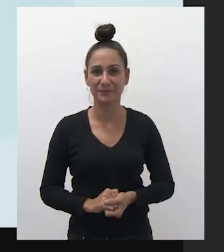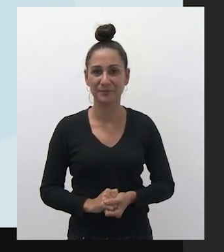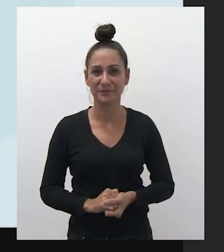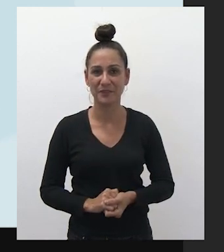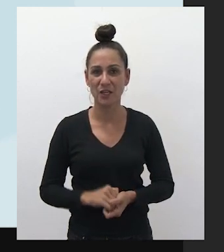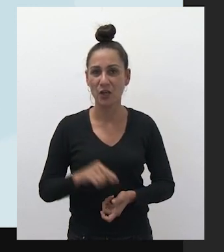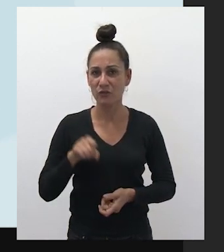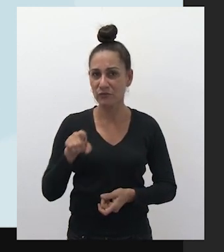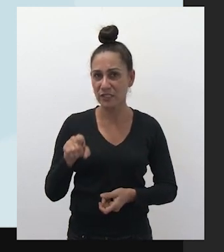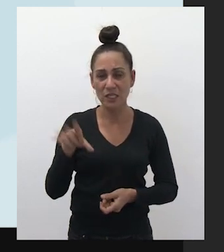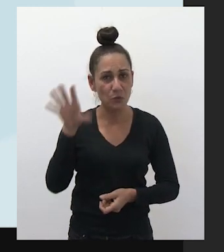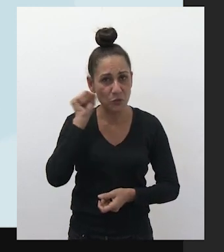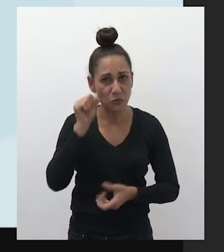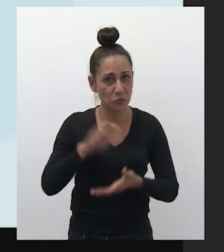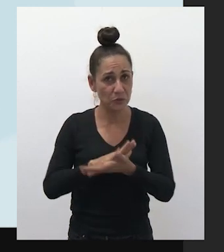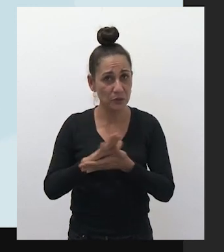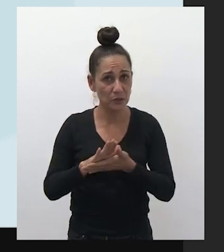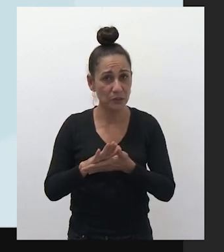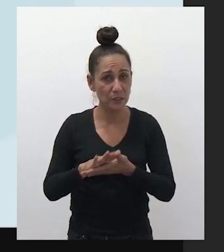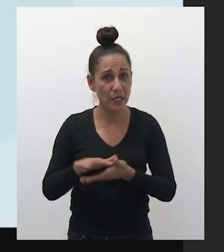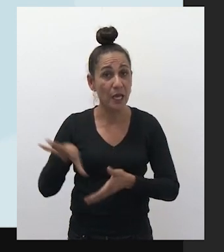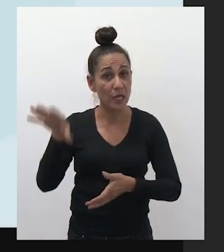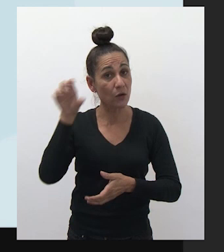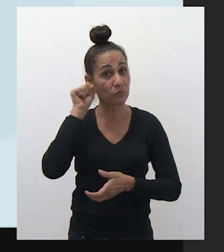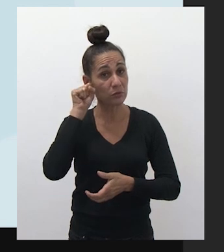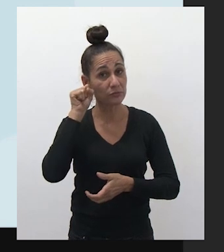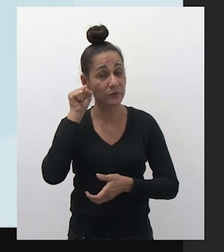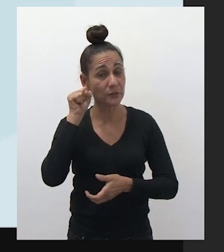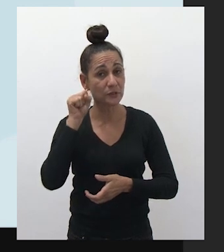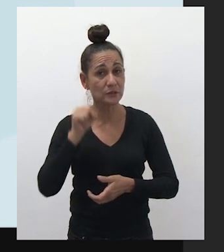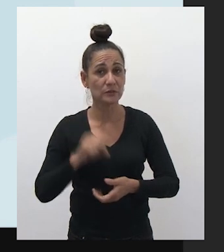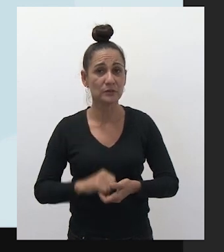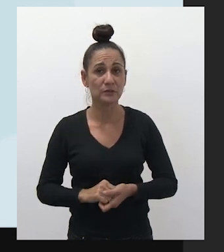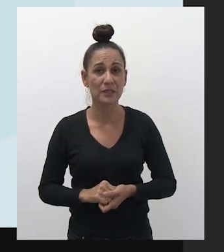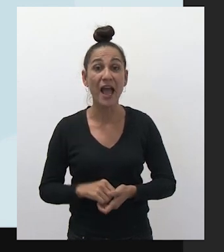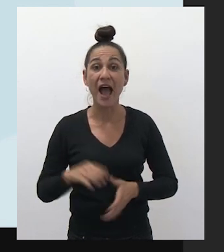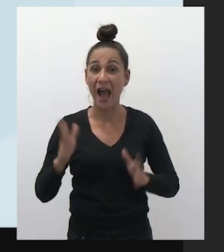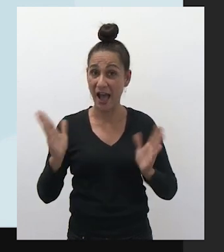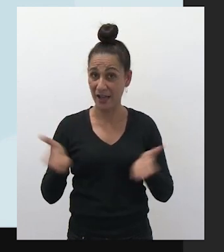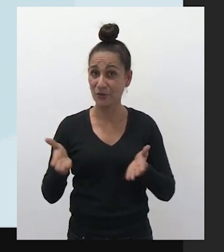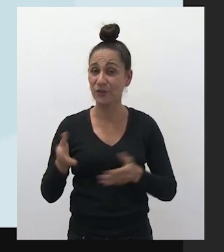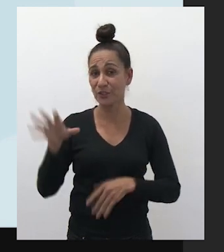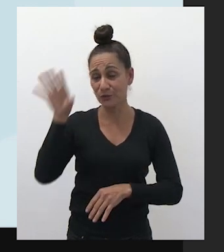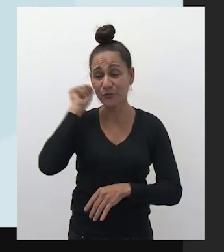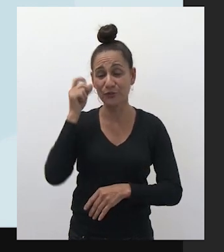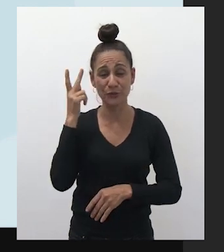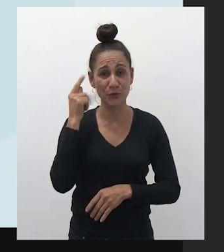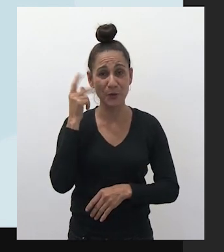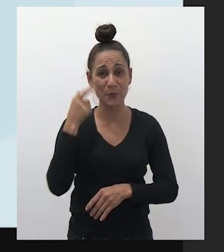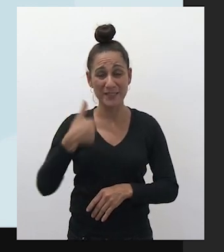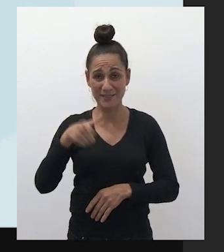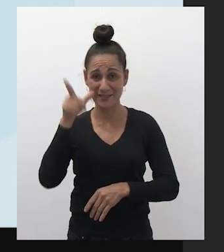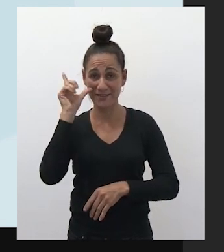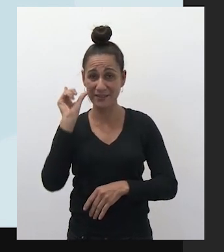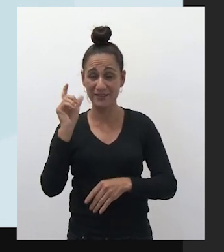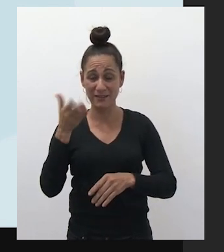Você não me ouve, é isso? Eu tô te ouvindo. Agora eu tô te ouvindo normal. Tava travando, tava